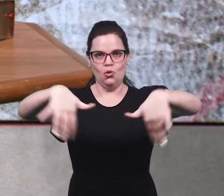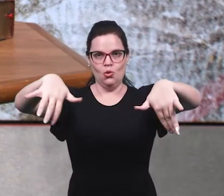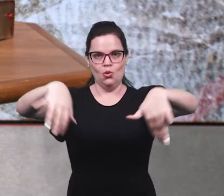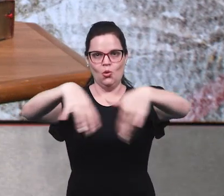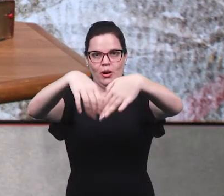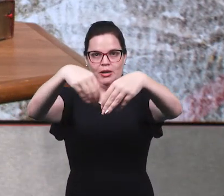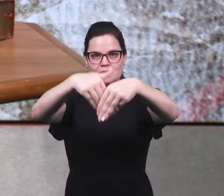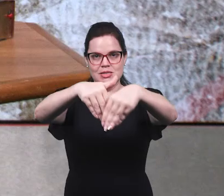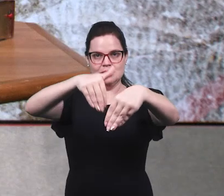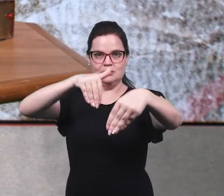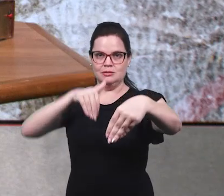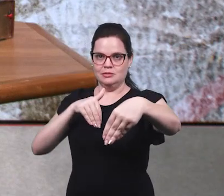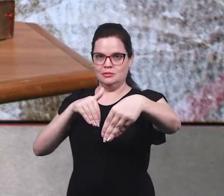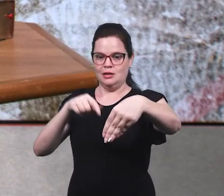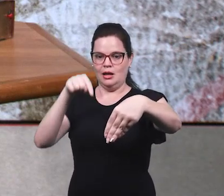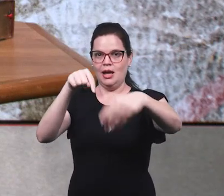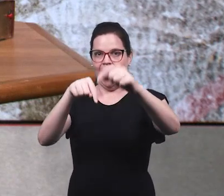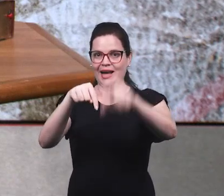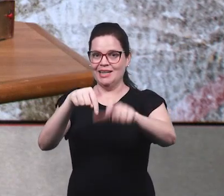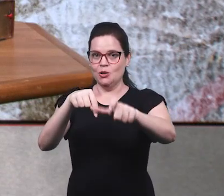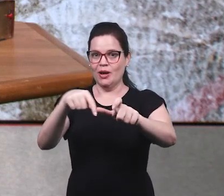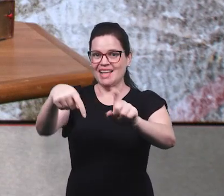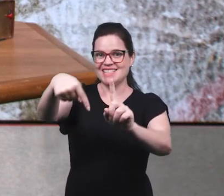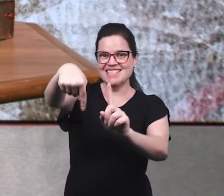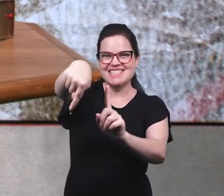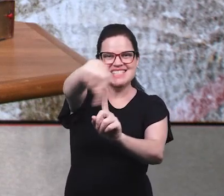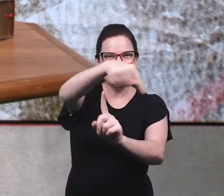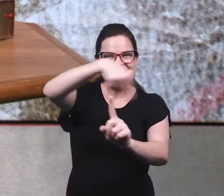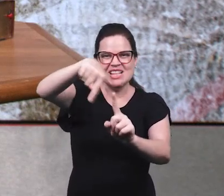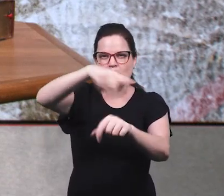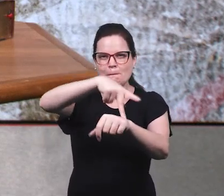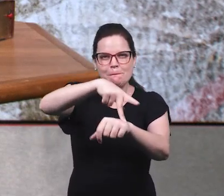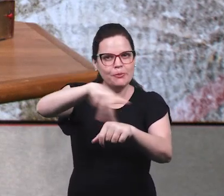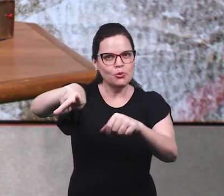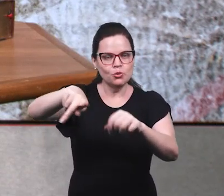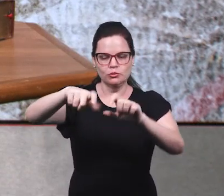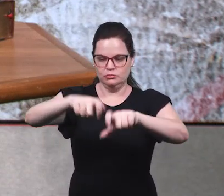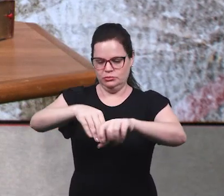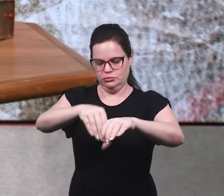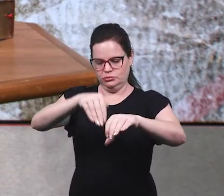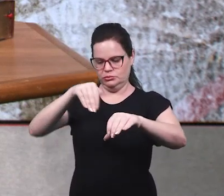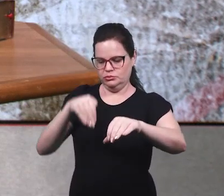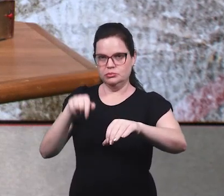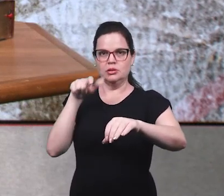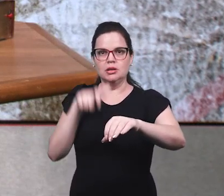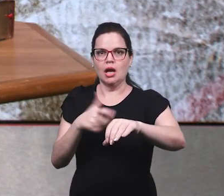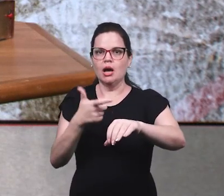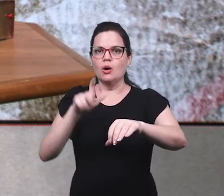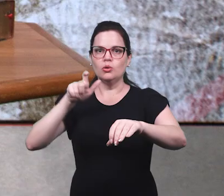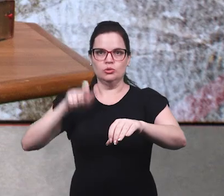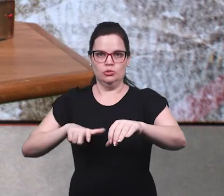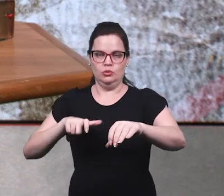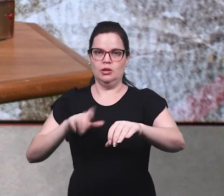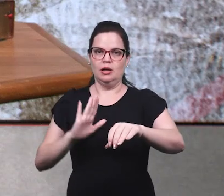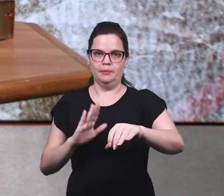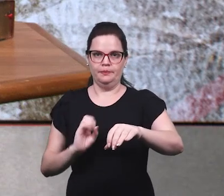colocado, separando o lugar santo do lugar santíssimo dentro da tenda do